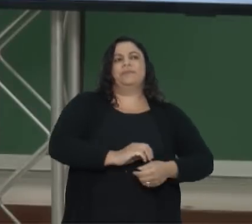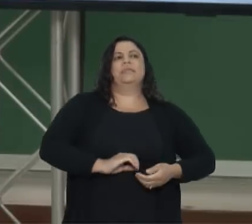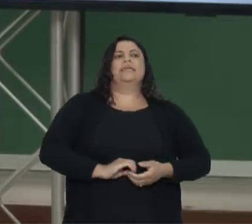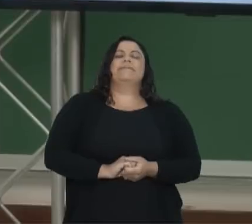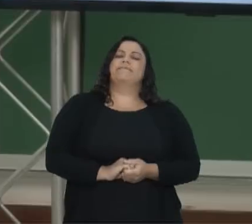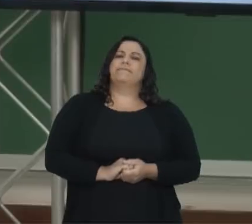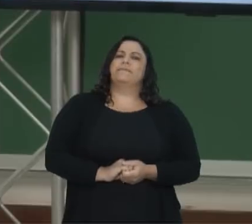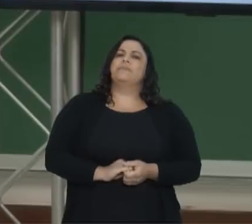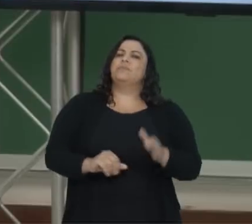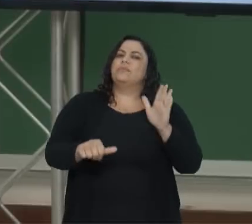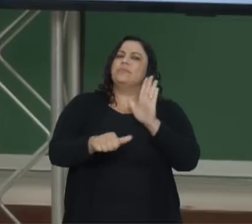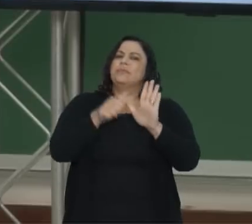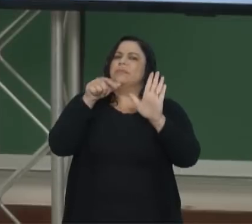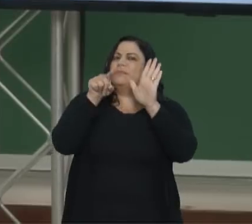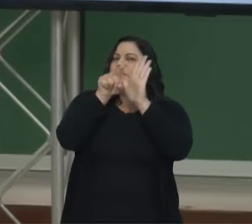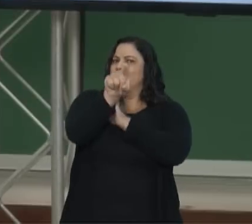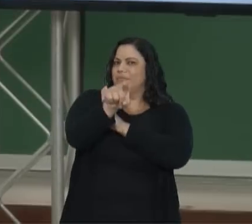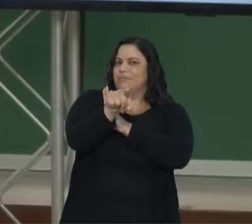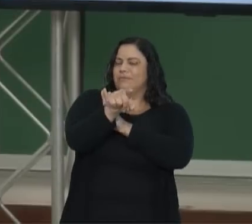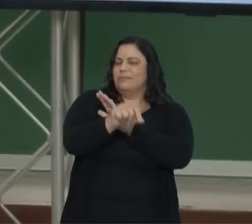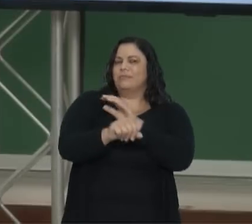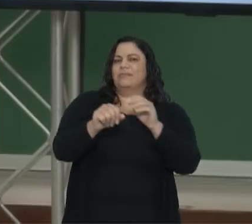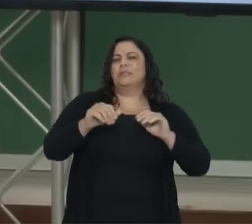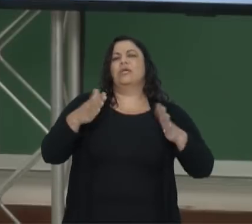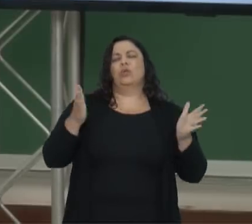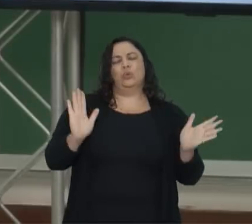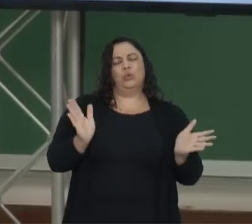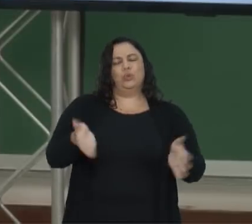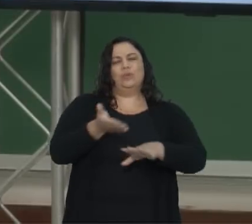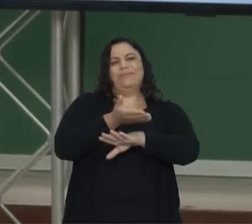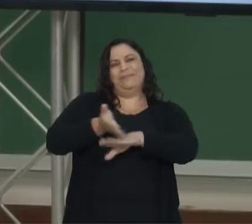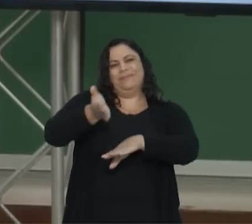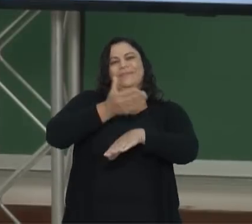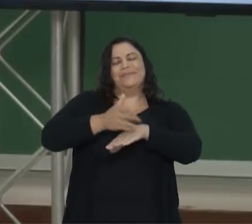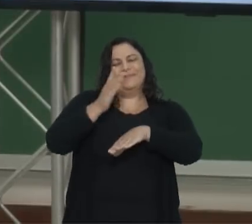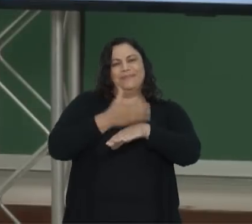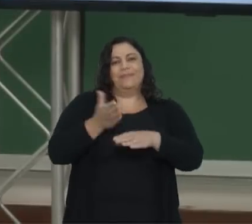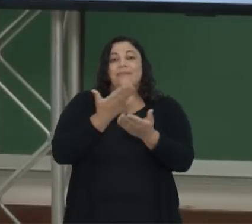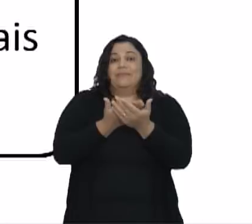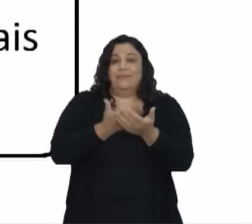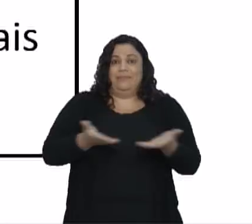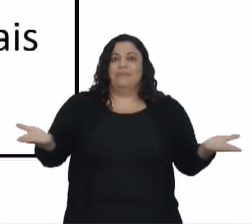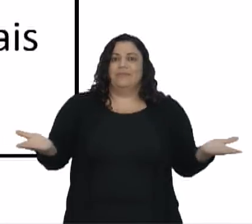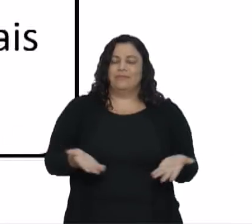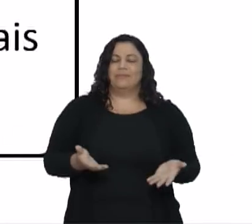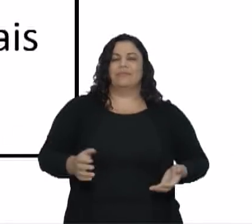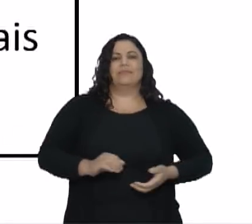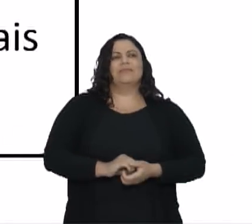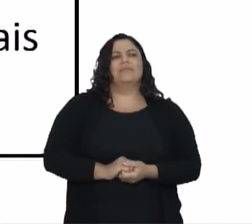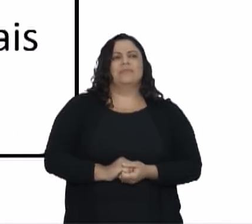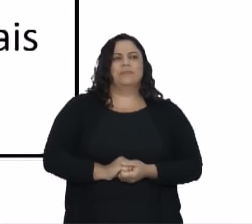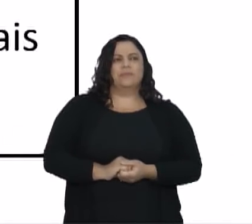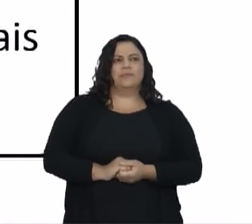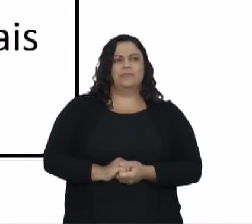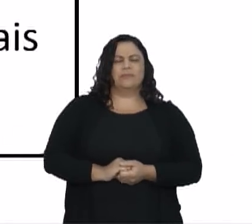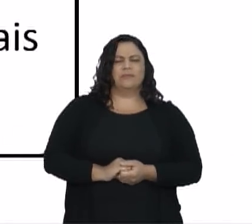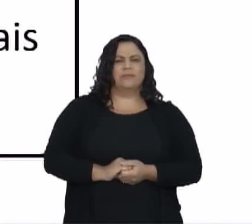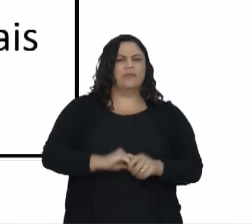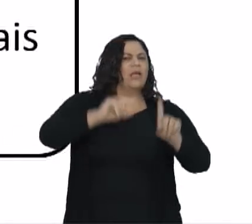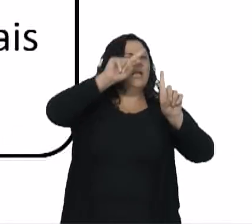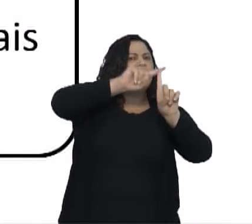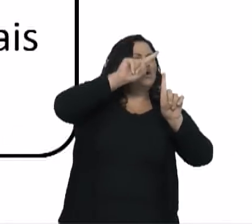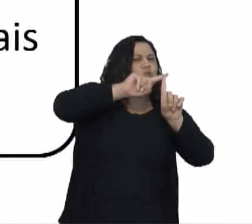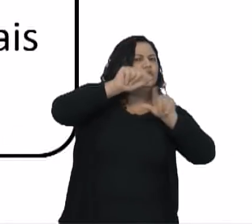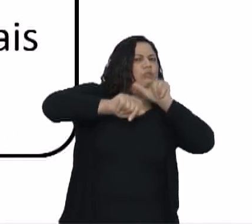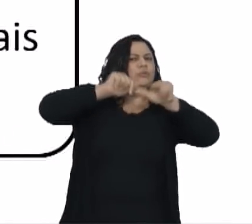Primeira perguntinha ali, para a gente já começar a exercitar um pouquinho o que falamos na aula de hoje. Para realizar que tipos de atividades